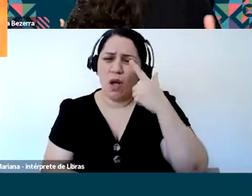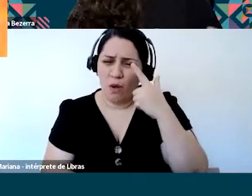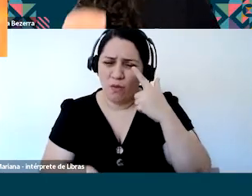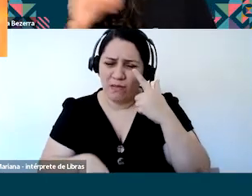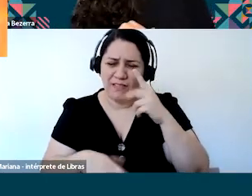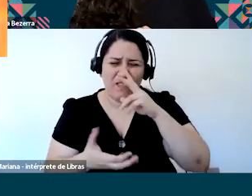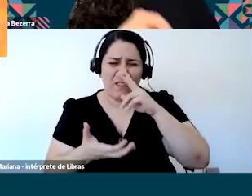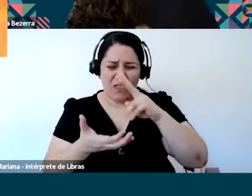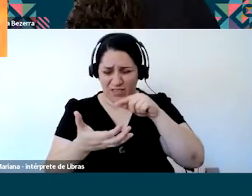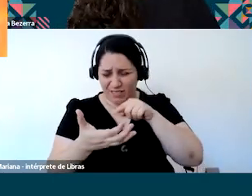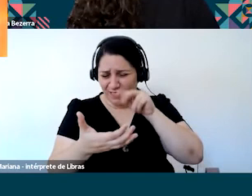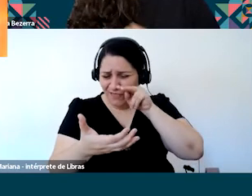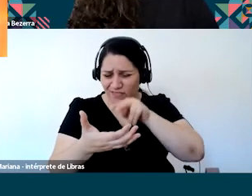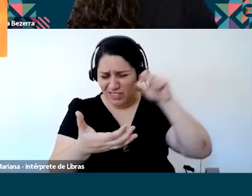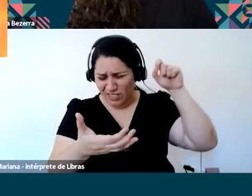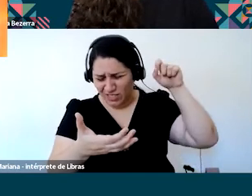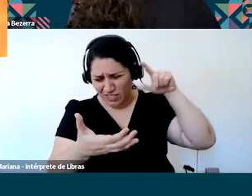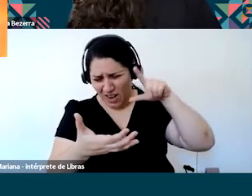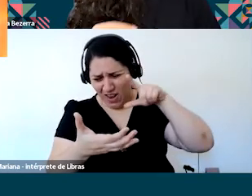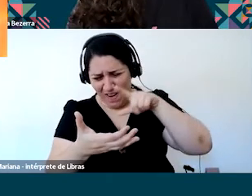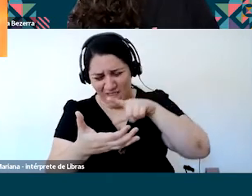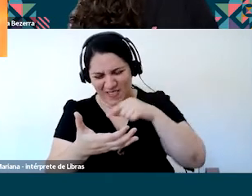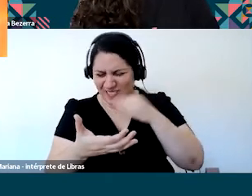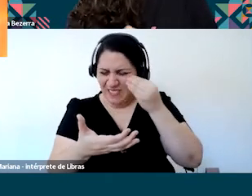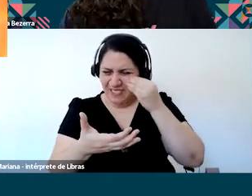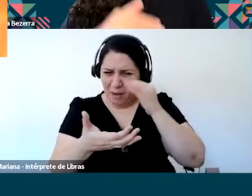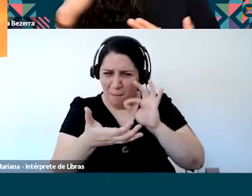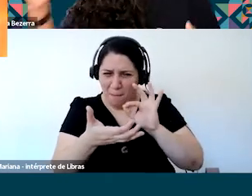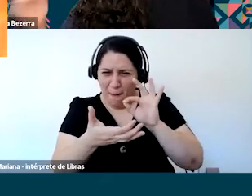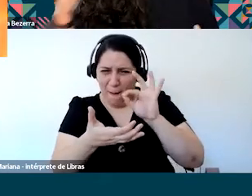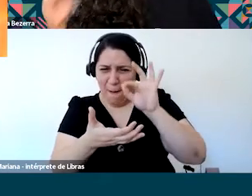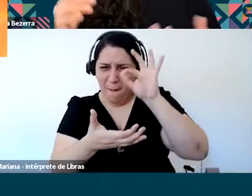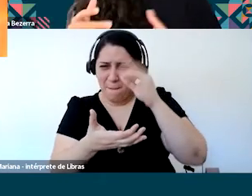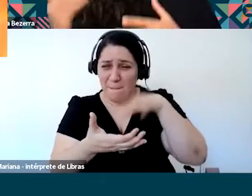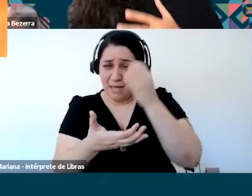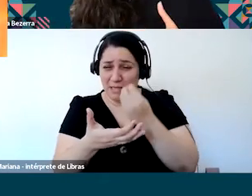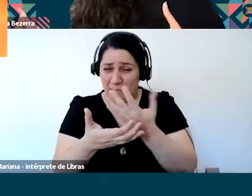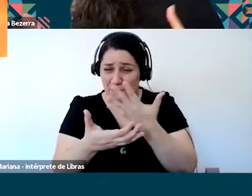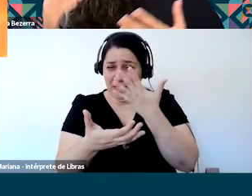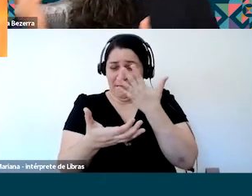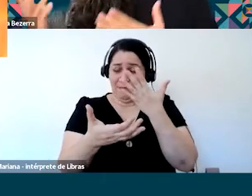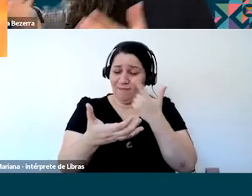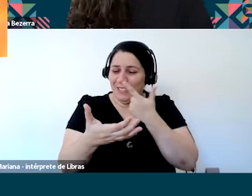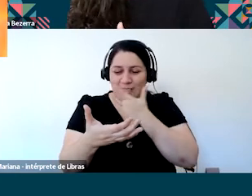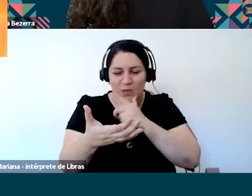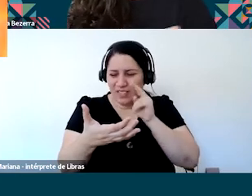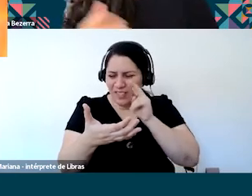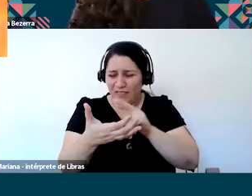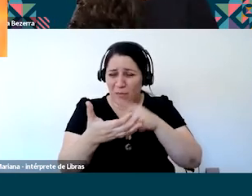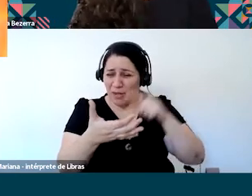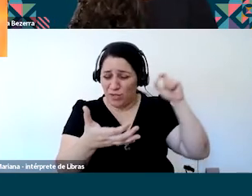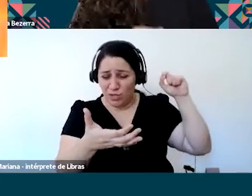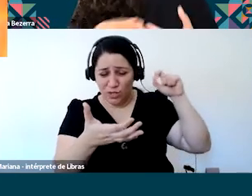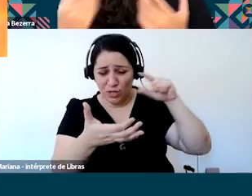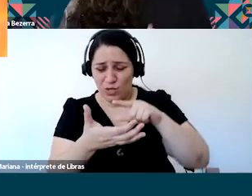no sol, e o sol está batendo muito forte na nossa tela. E aí a gente bota o brilho no máximo, e às vezes, mesmo com o brilho no máximo, a